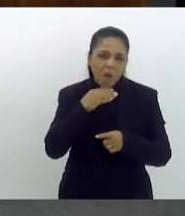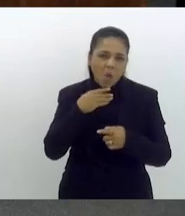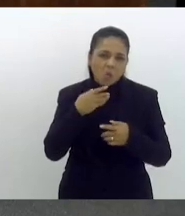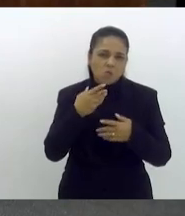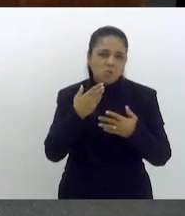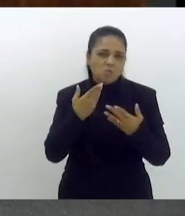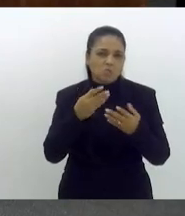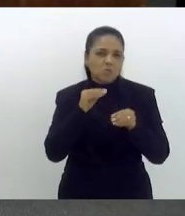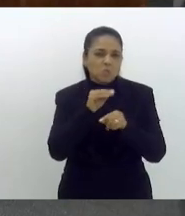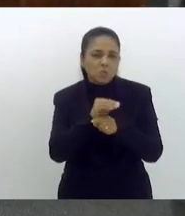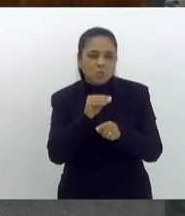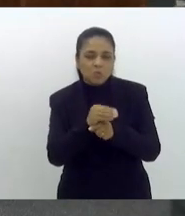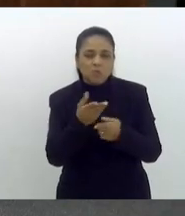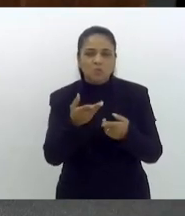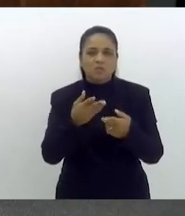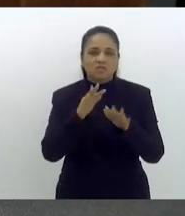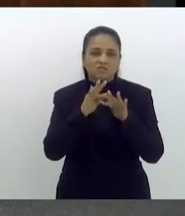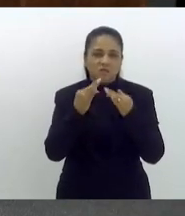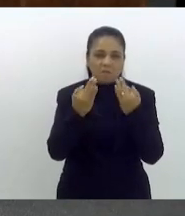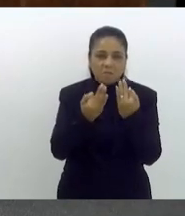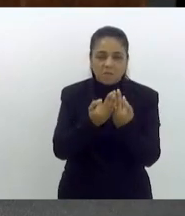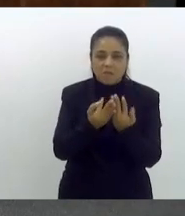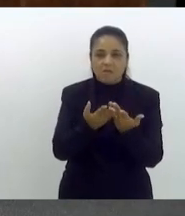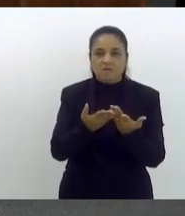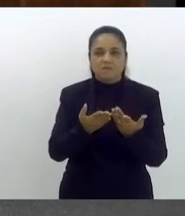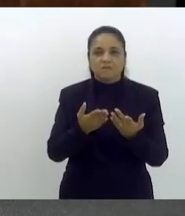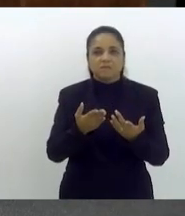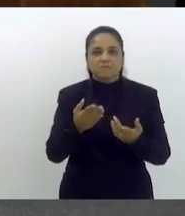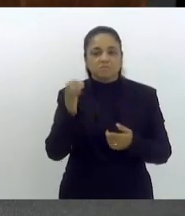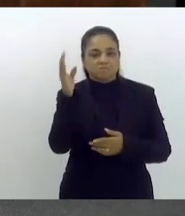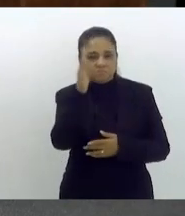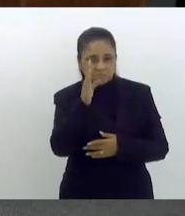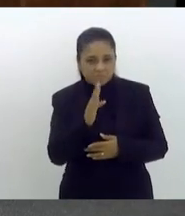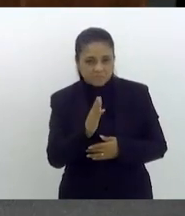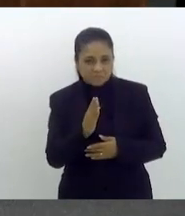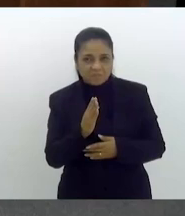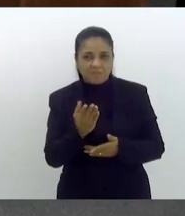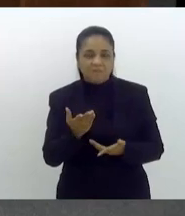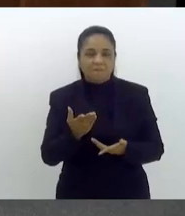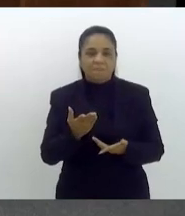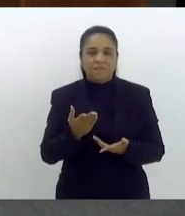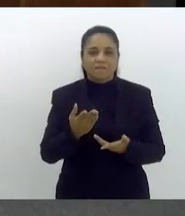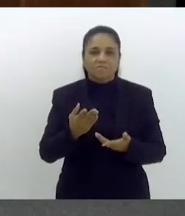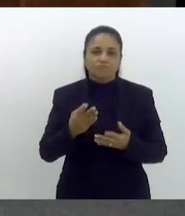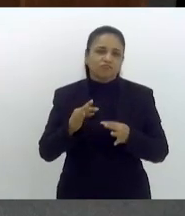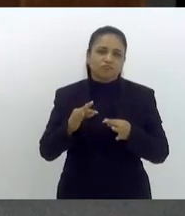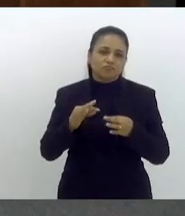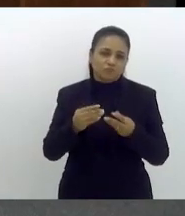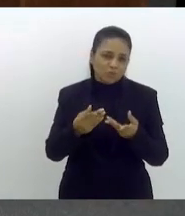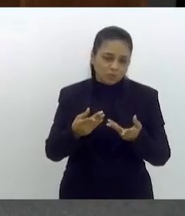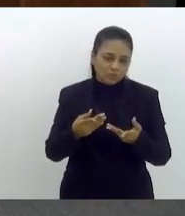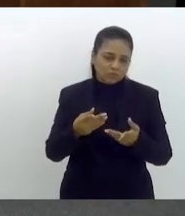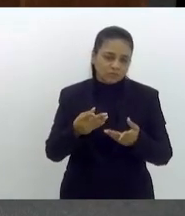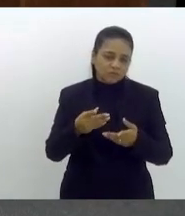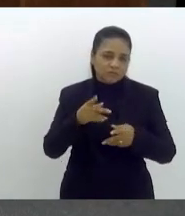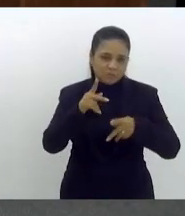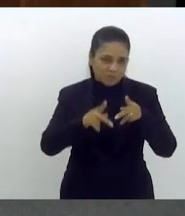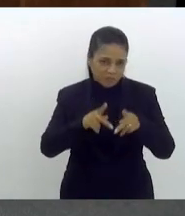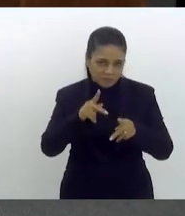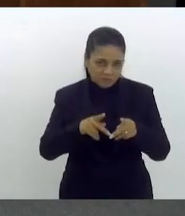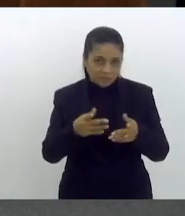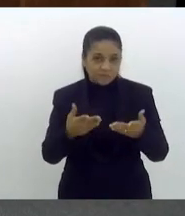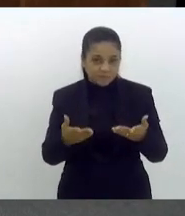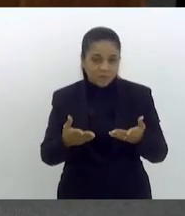brasileiras as famílias né de todo mundo então eu espero que